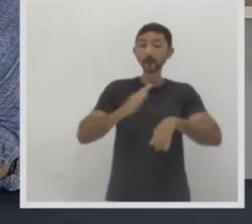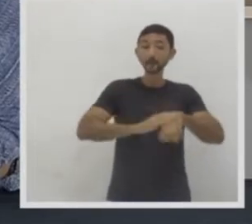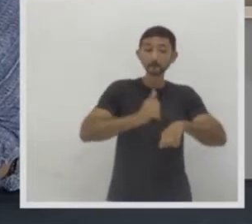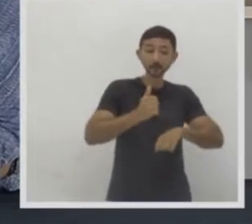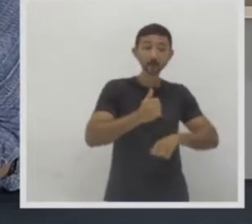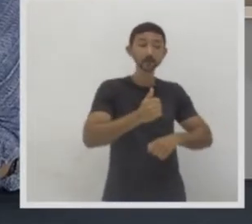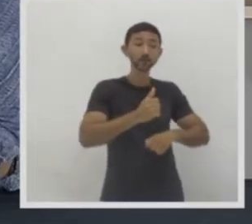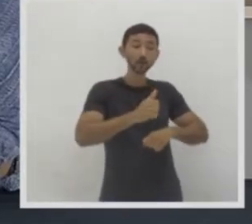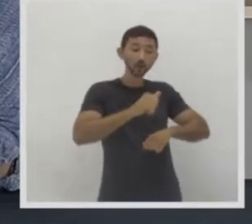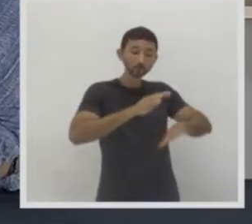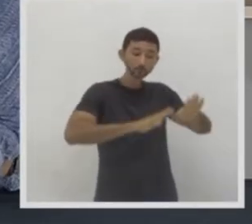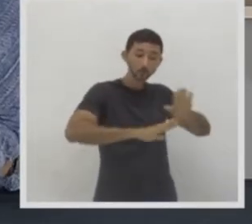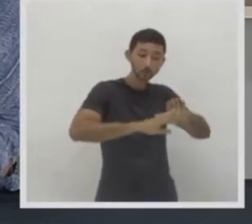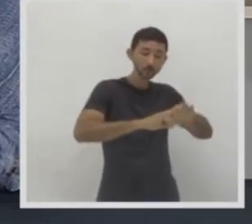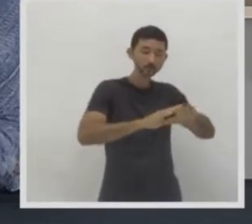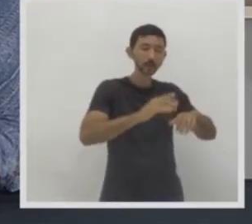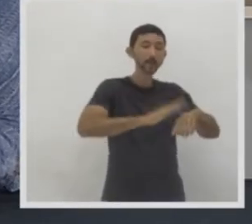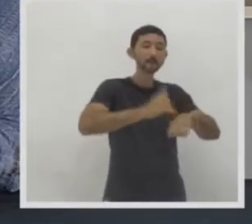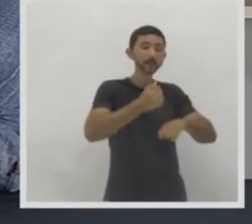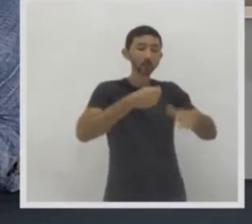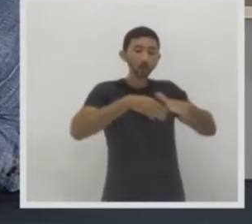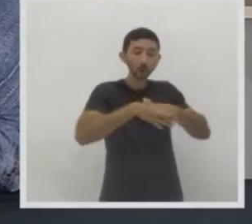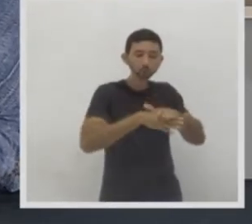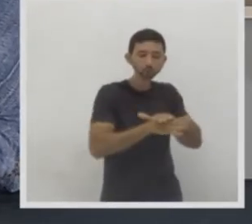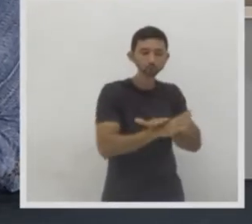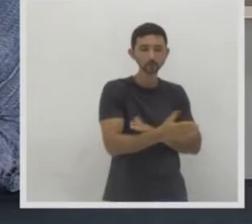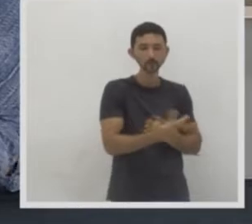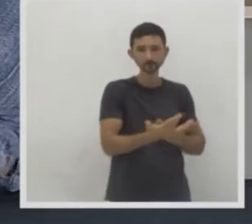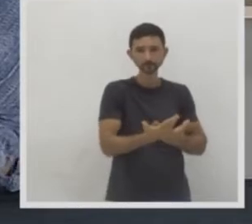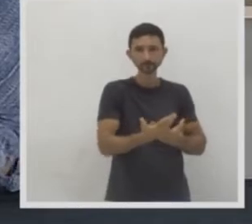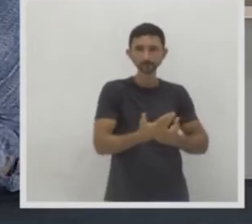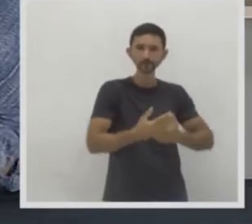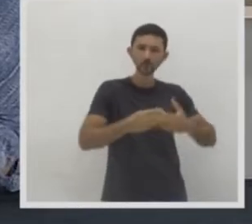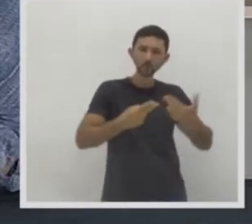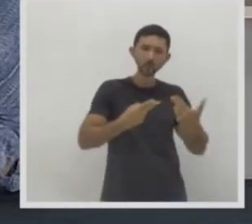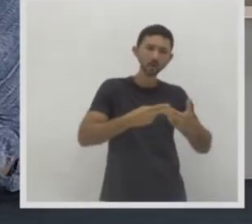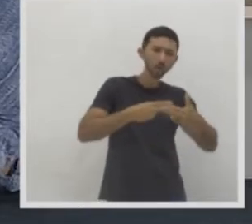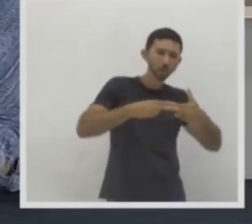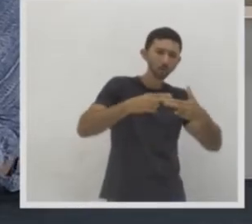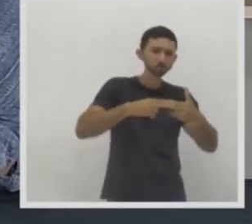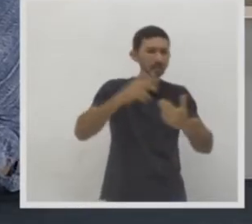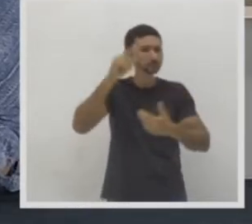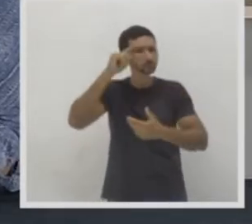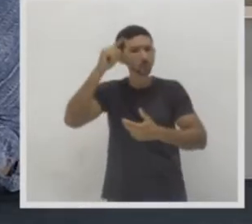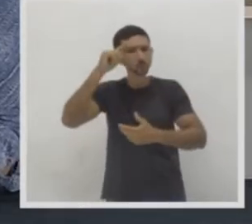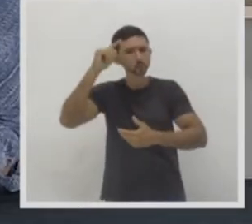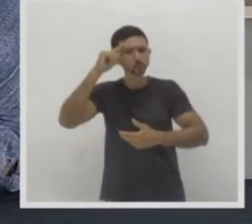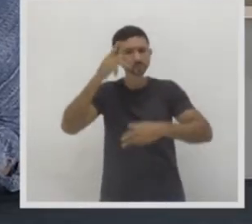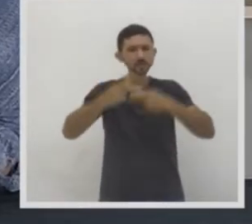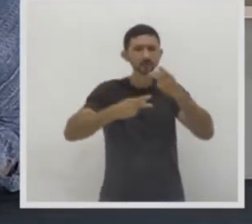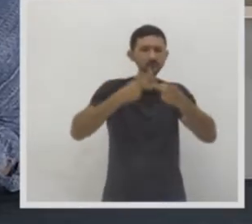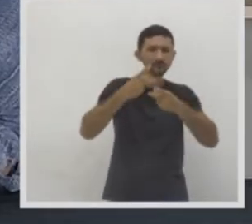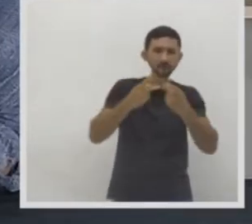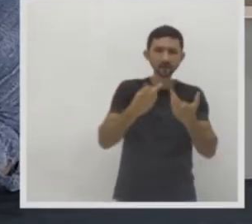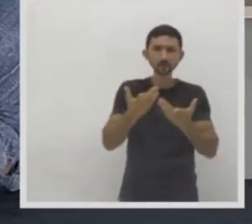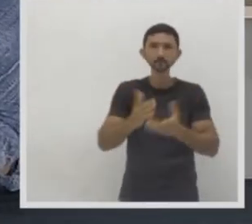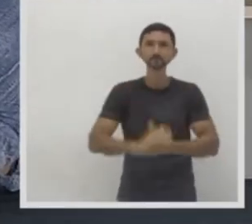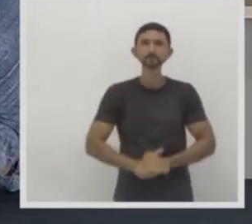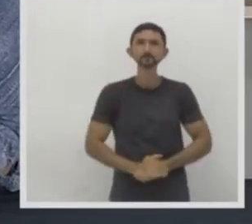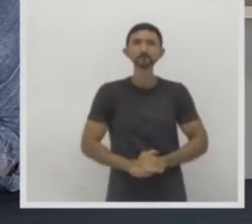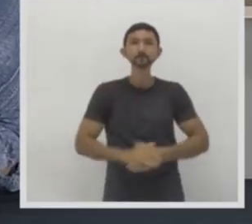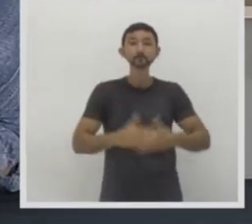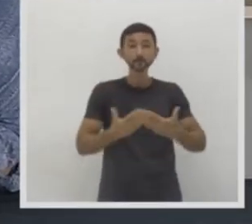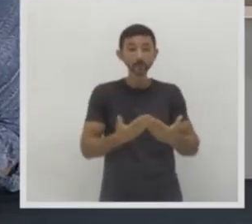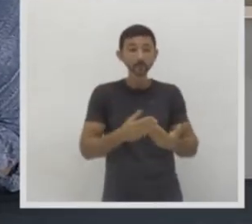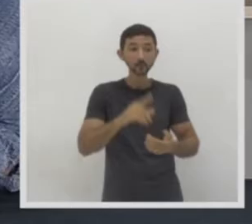acostumando logo. Então, isso é uma fala usual, uma fala do dia a dia, uma marca típica da oralidade. Então,